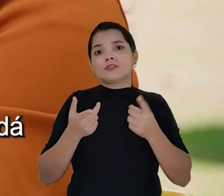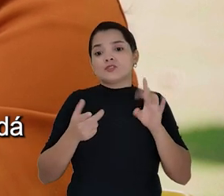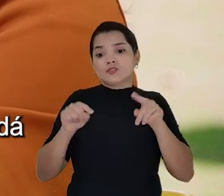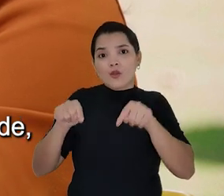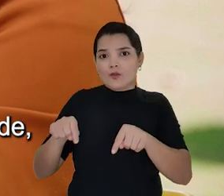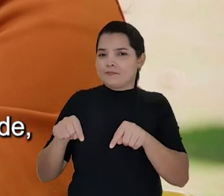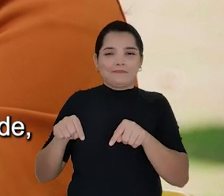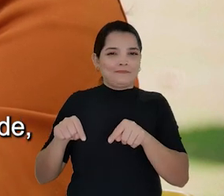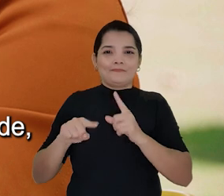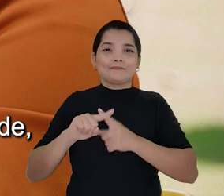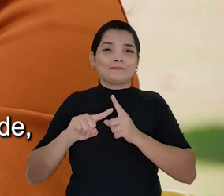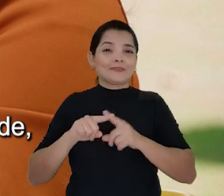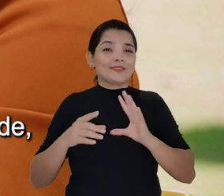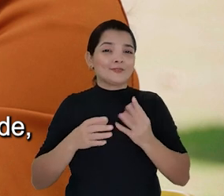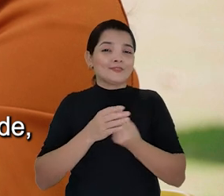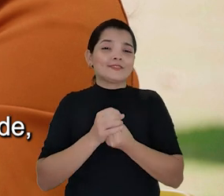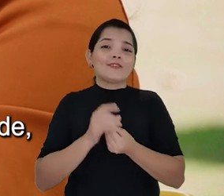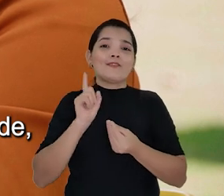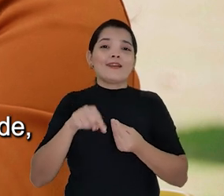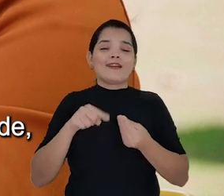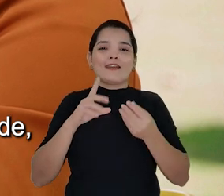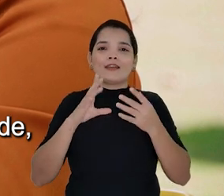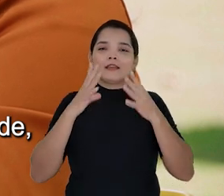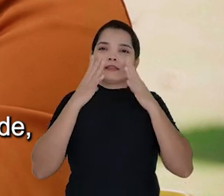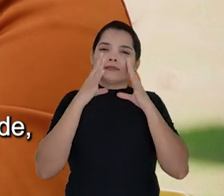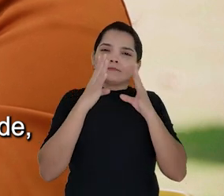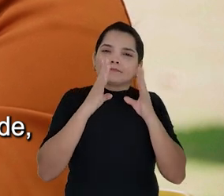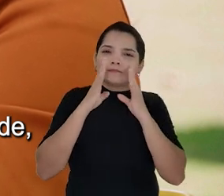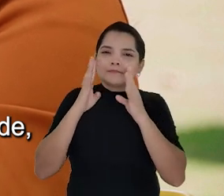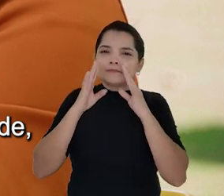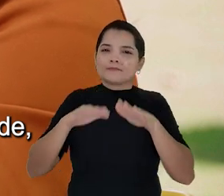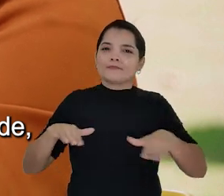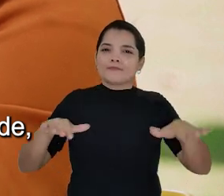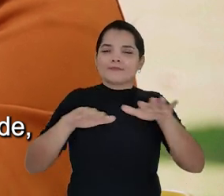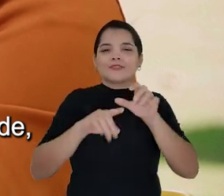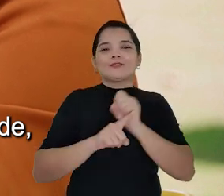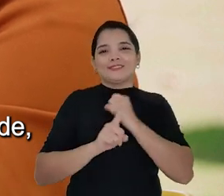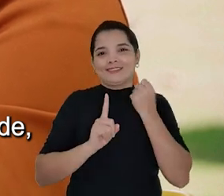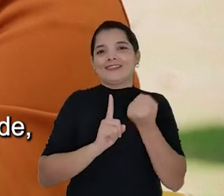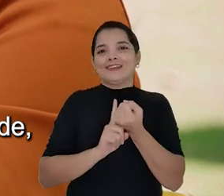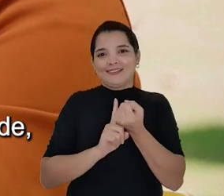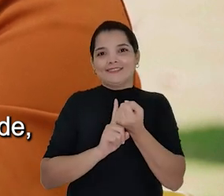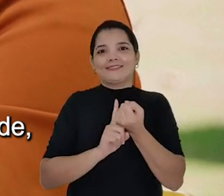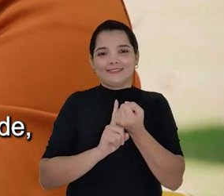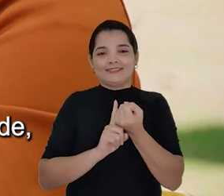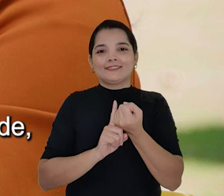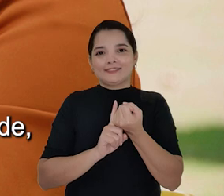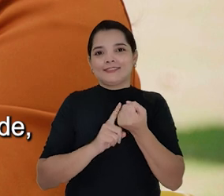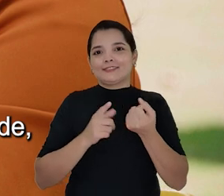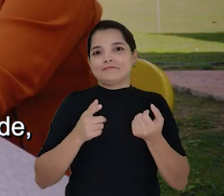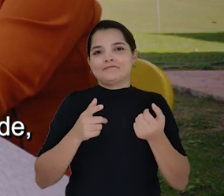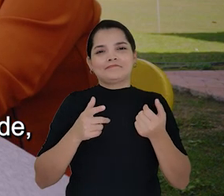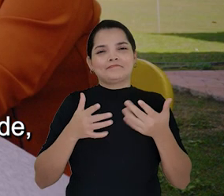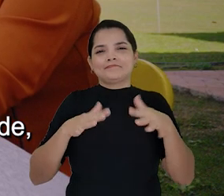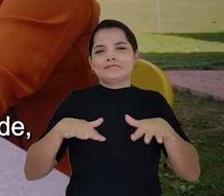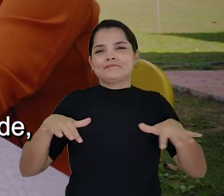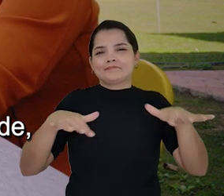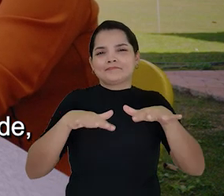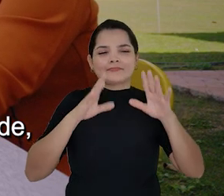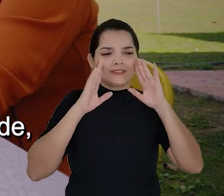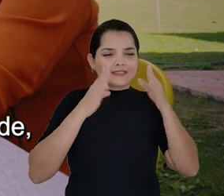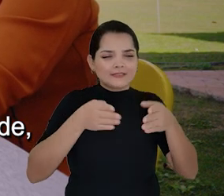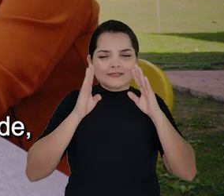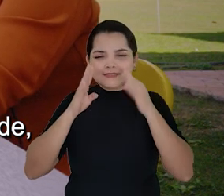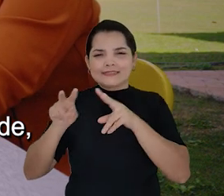inclusão ela é também da escuta que se faz a sociedade né Eh nas mais diferentes